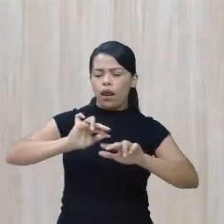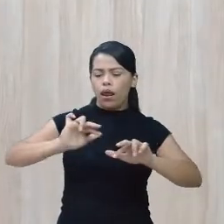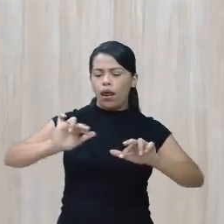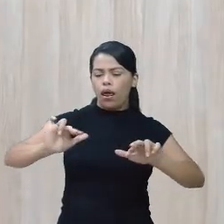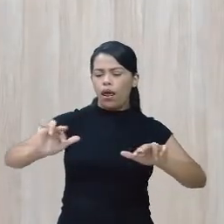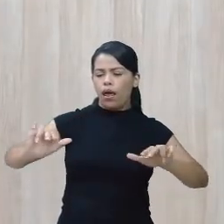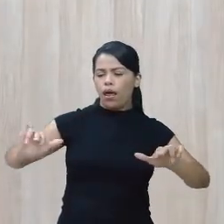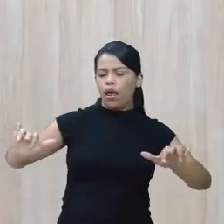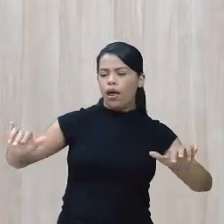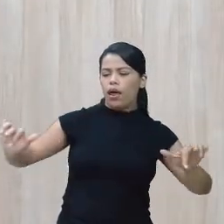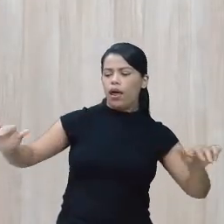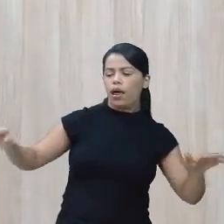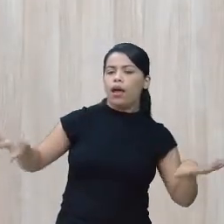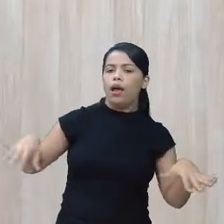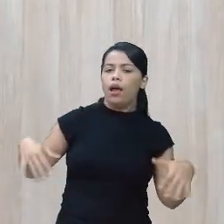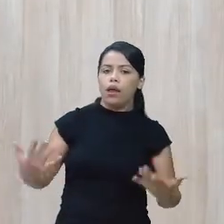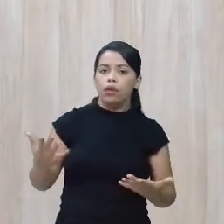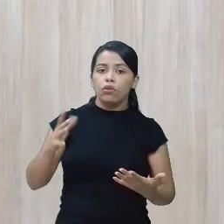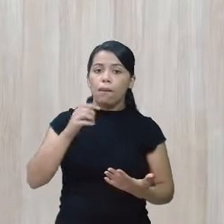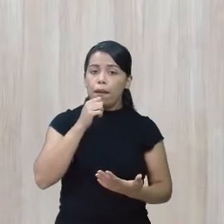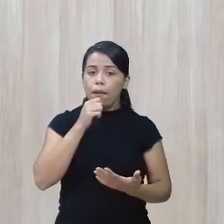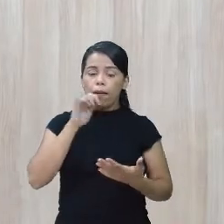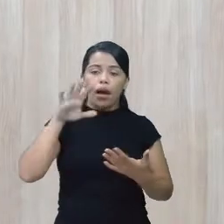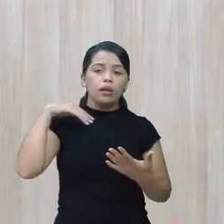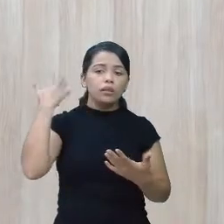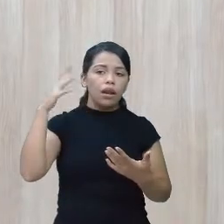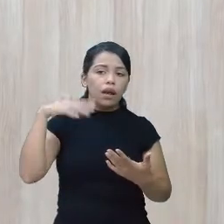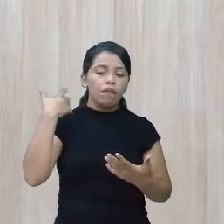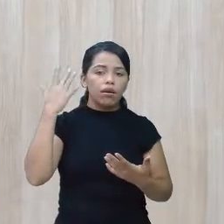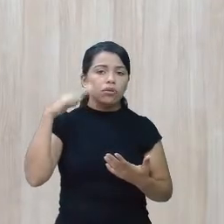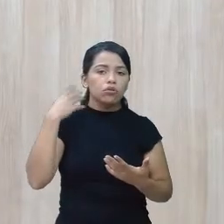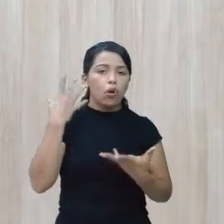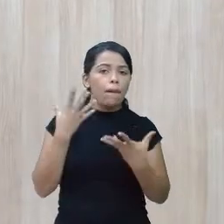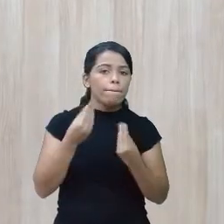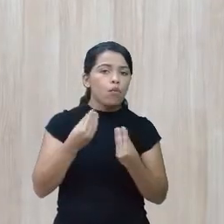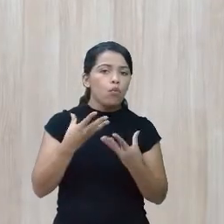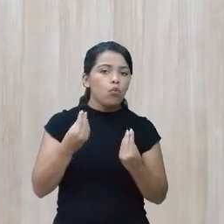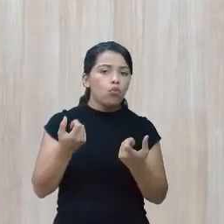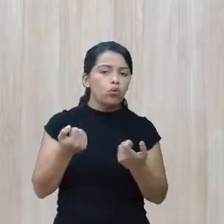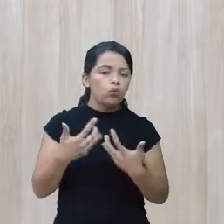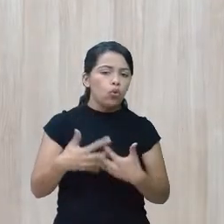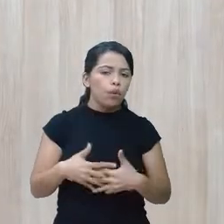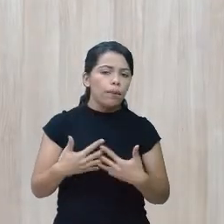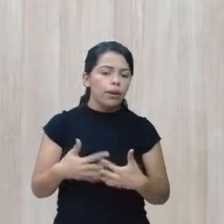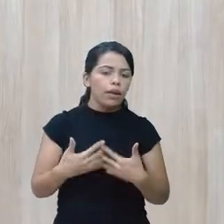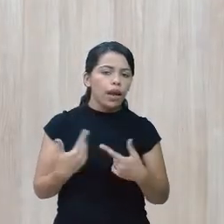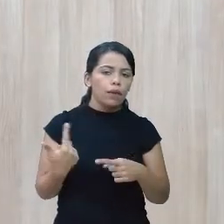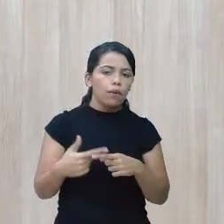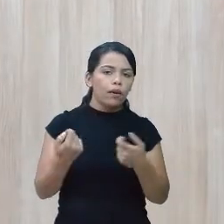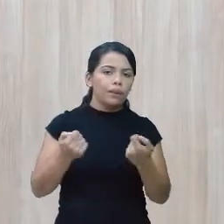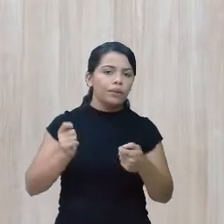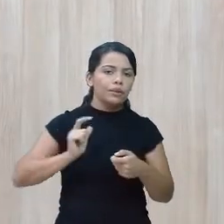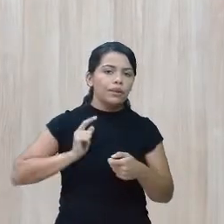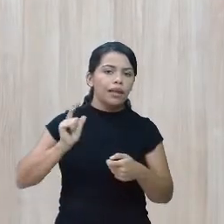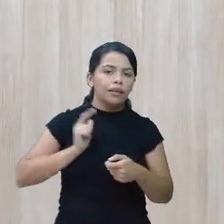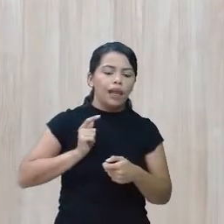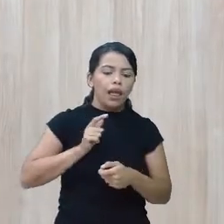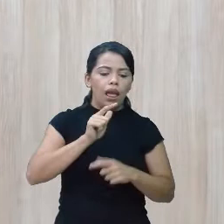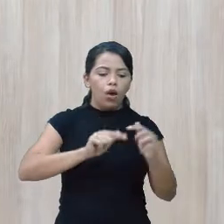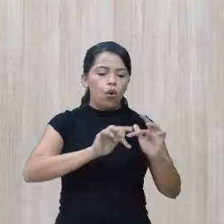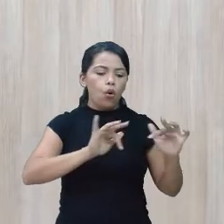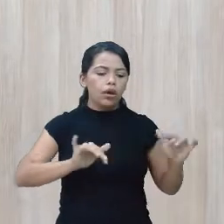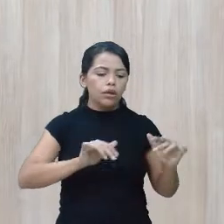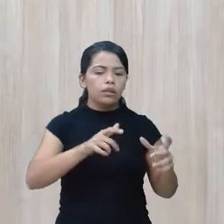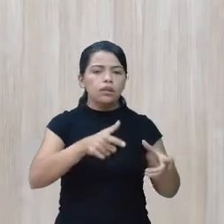as gravações também são muito complicadas, porque você precisa ter equipamentos que filtrem determinados sons que você